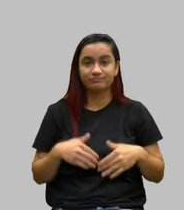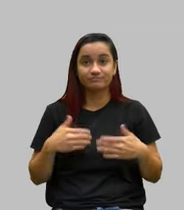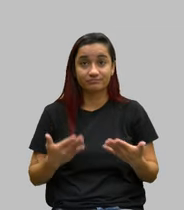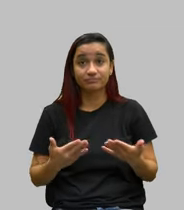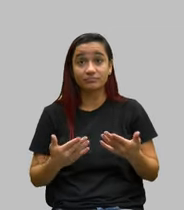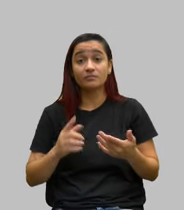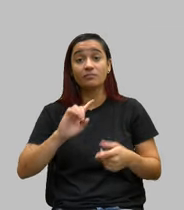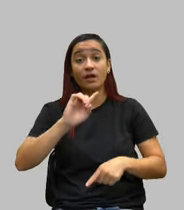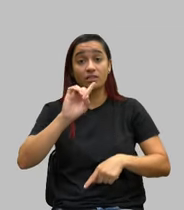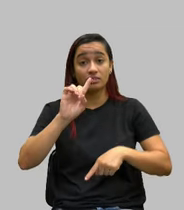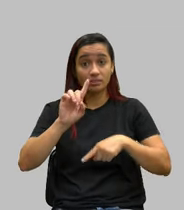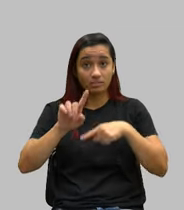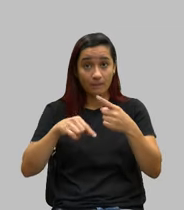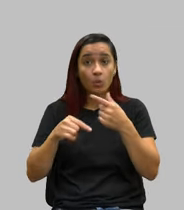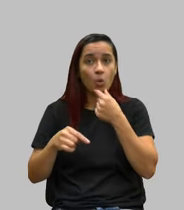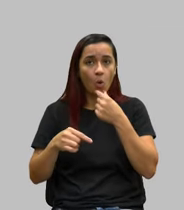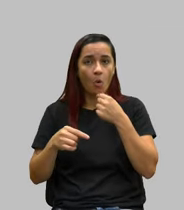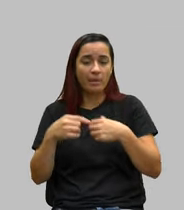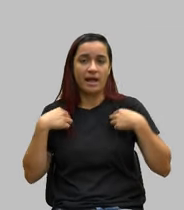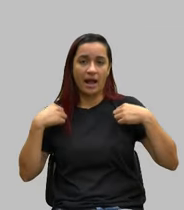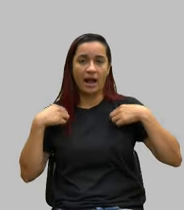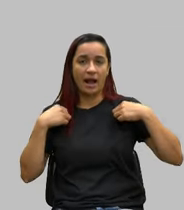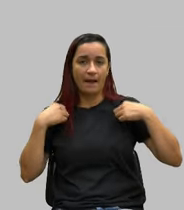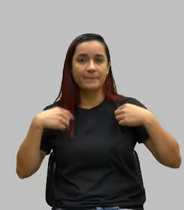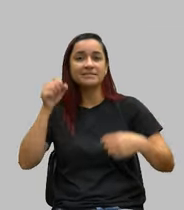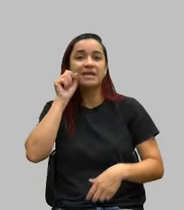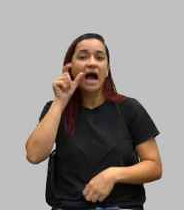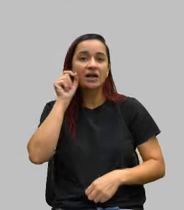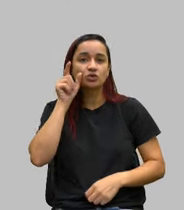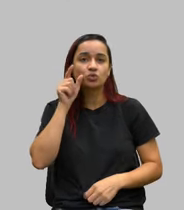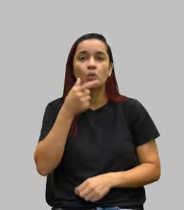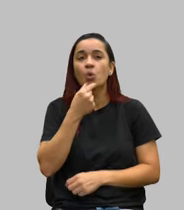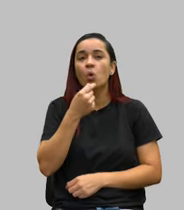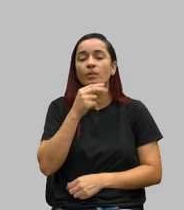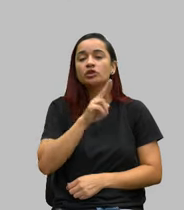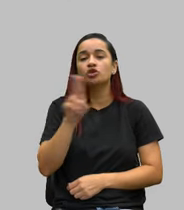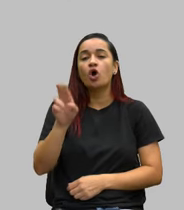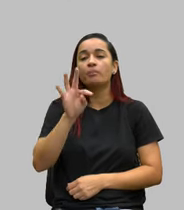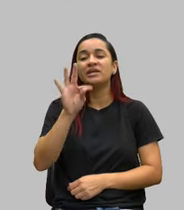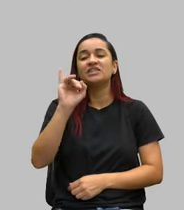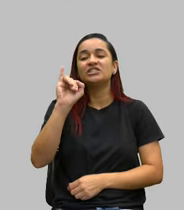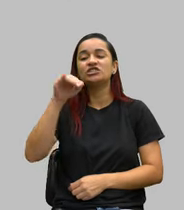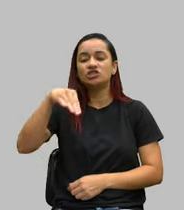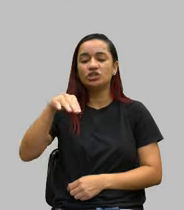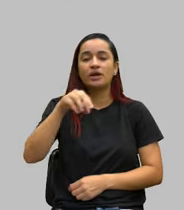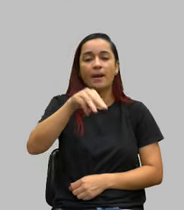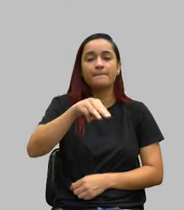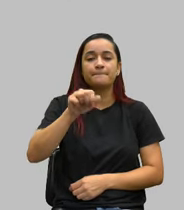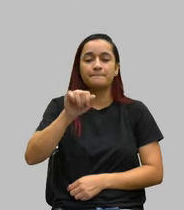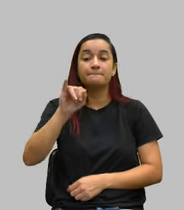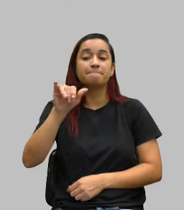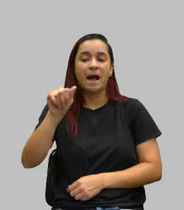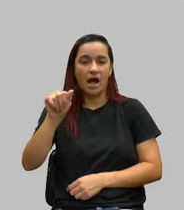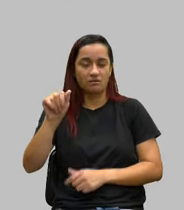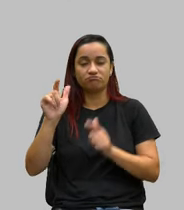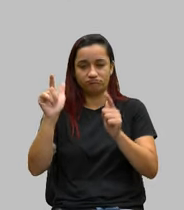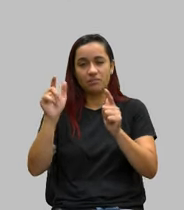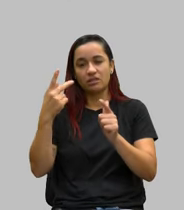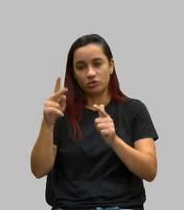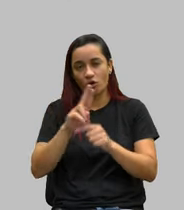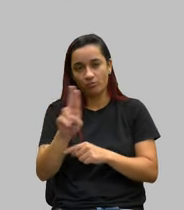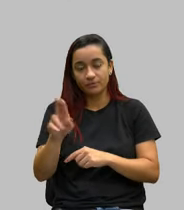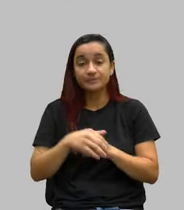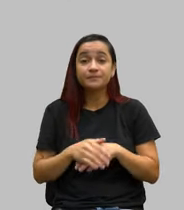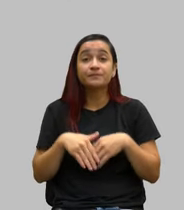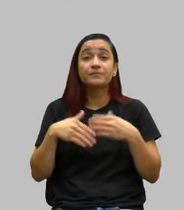desembarca ele tá com a camisa azul tal do Tim Maia o ap perido dele o cidadão que desce da caminhonete ali